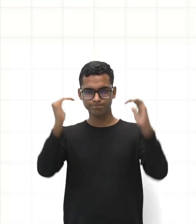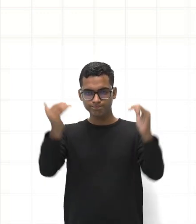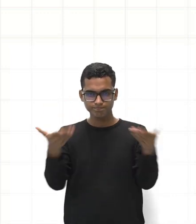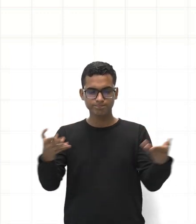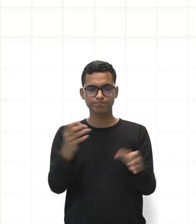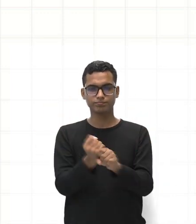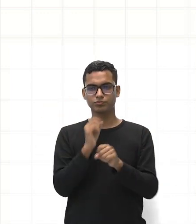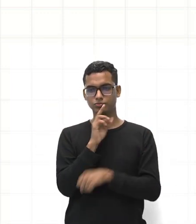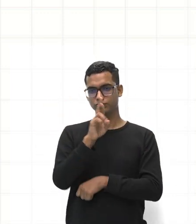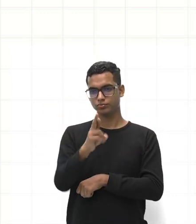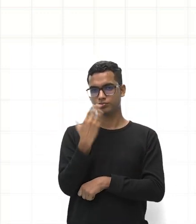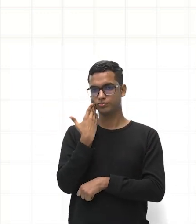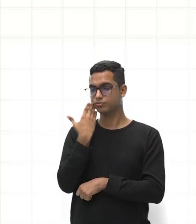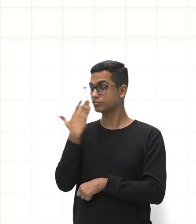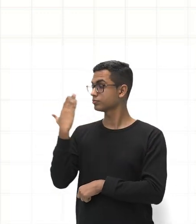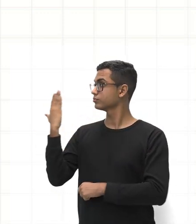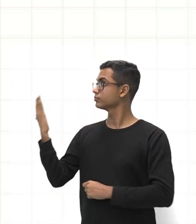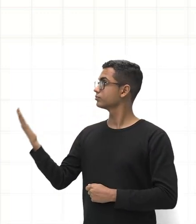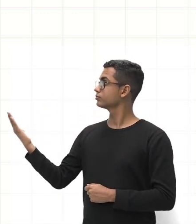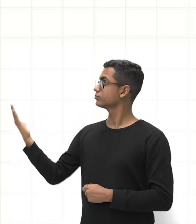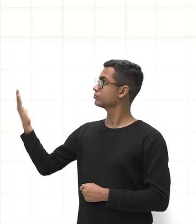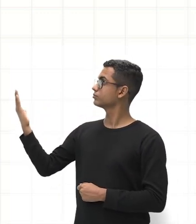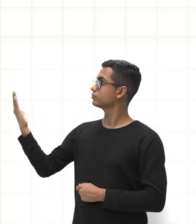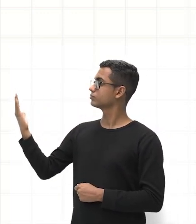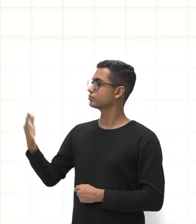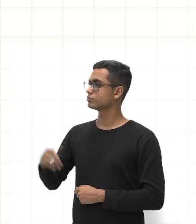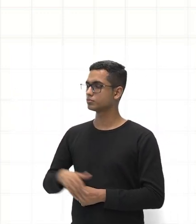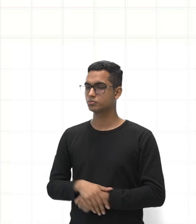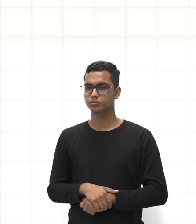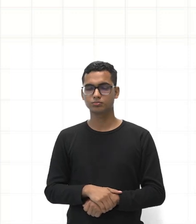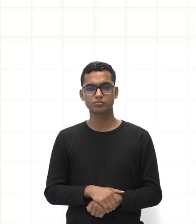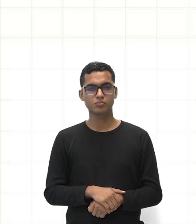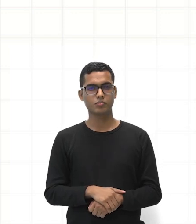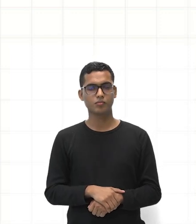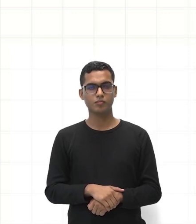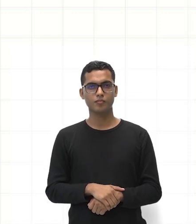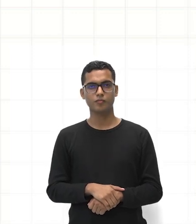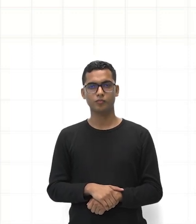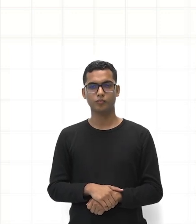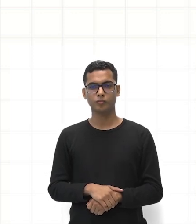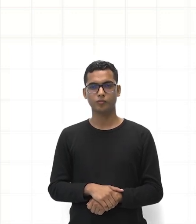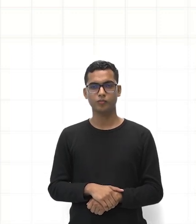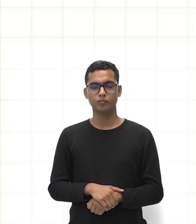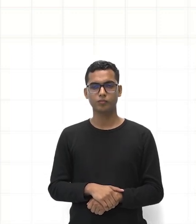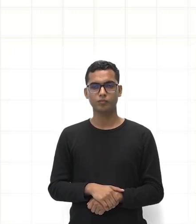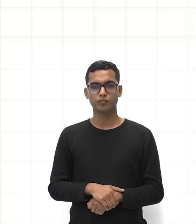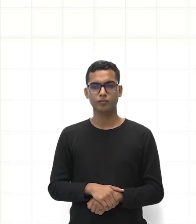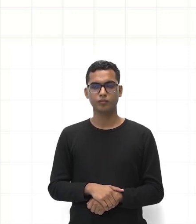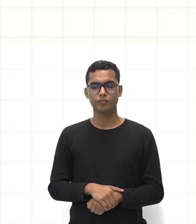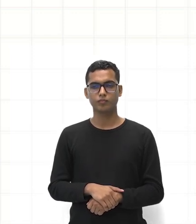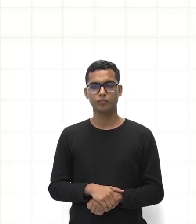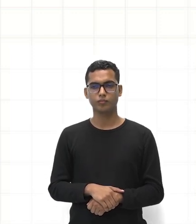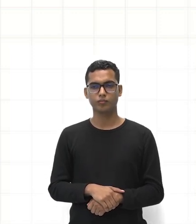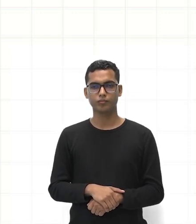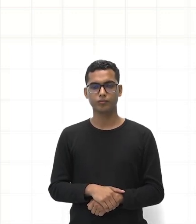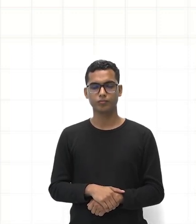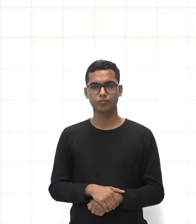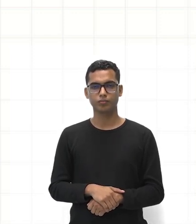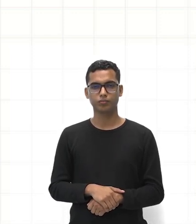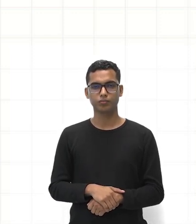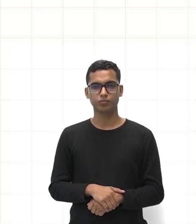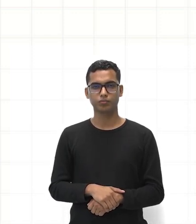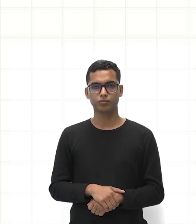20. Agora vamos colocar aqui, ó, porque estão ficando os décimos, né? 2 vezes 4, 20, sobe 2. 2 vezes 6, 5 vezes 6, 30, com